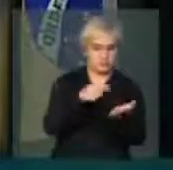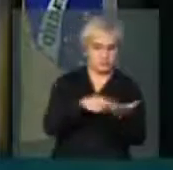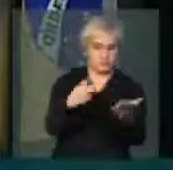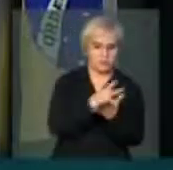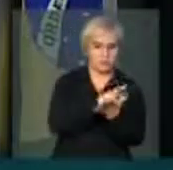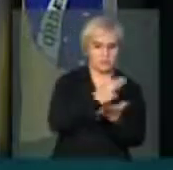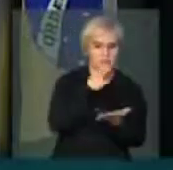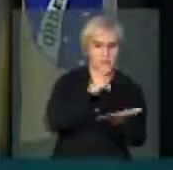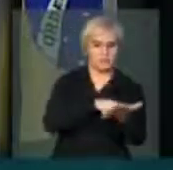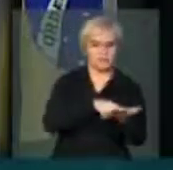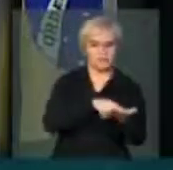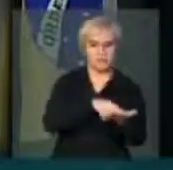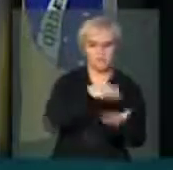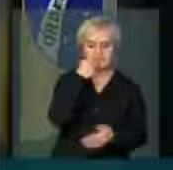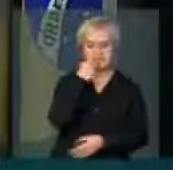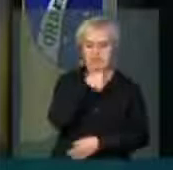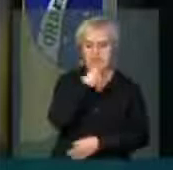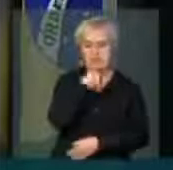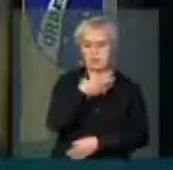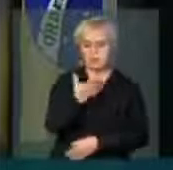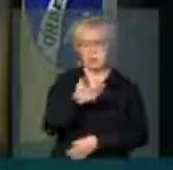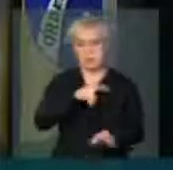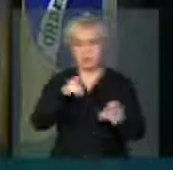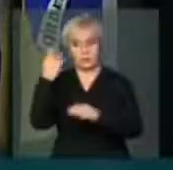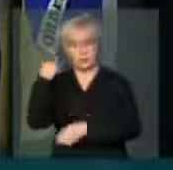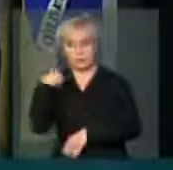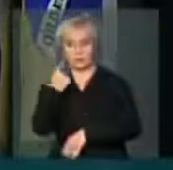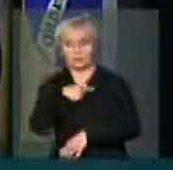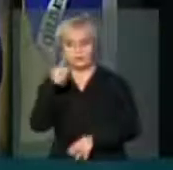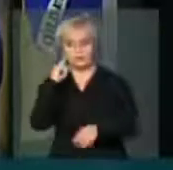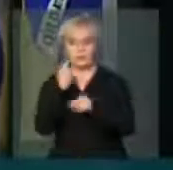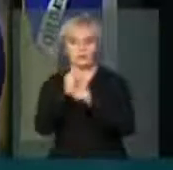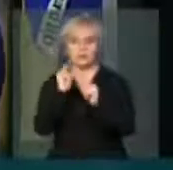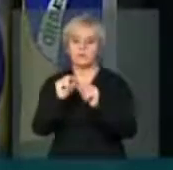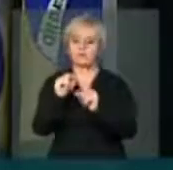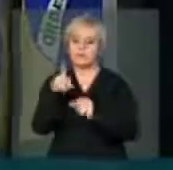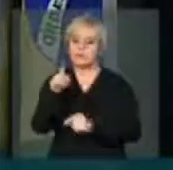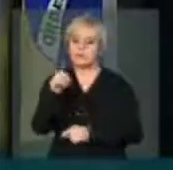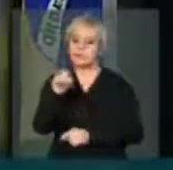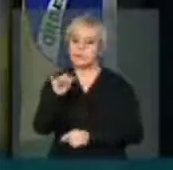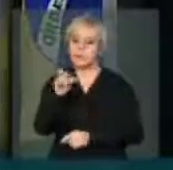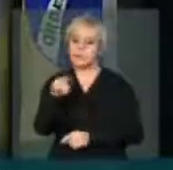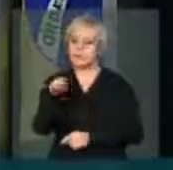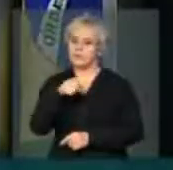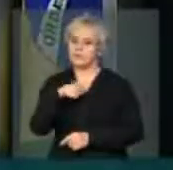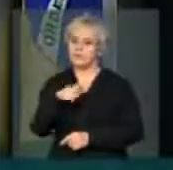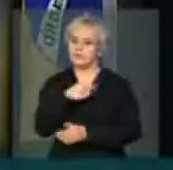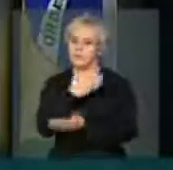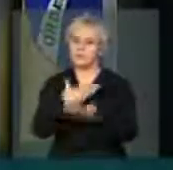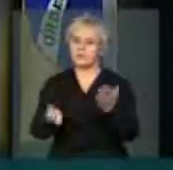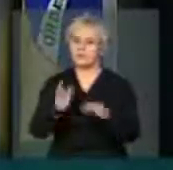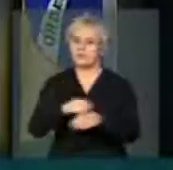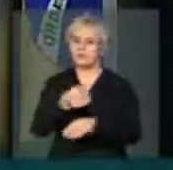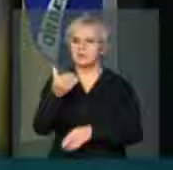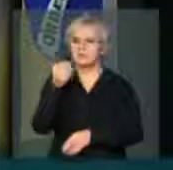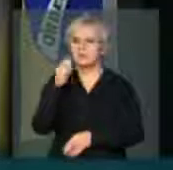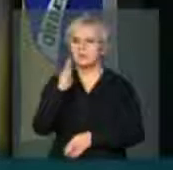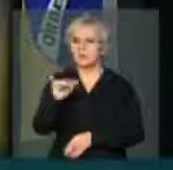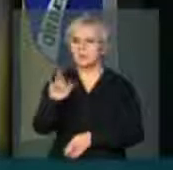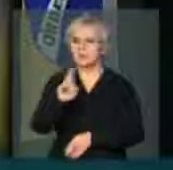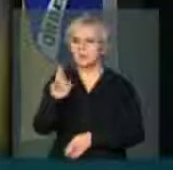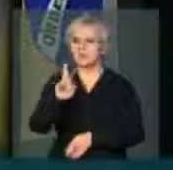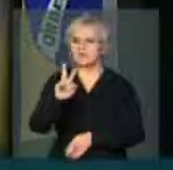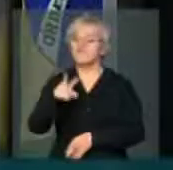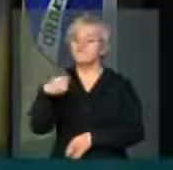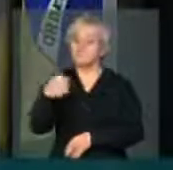Pois na semana passada, ficamos sabendo que o Postales está com rombo de mais de 6 bilhões, que terá que